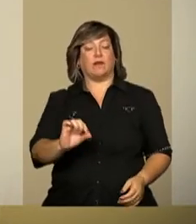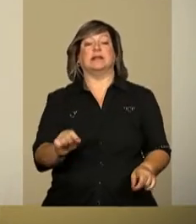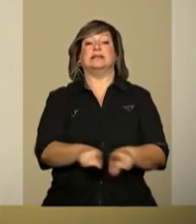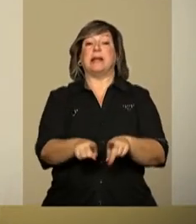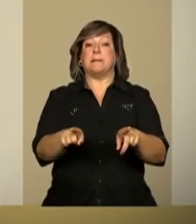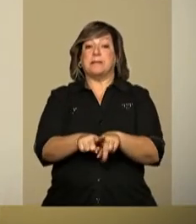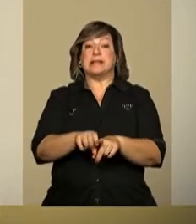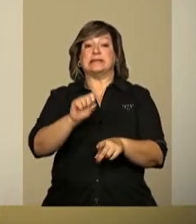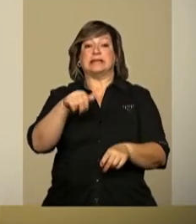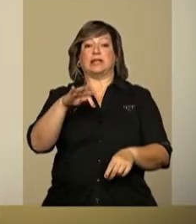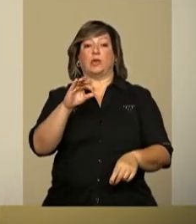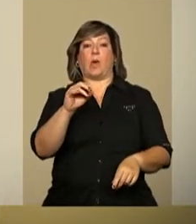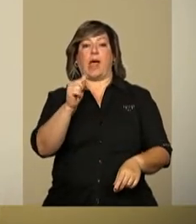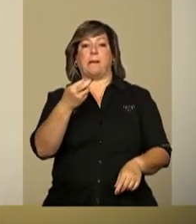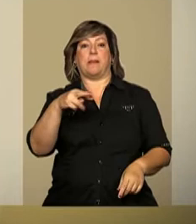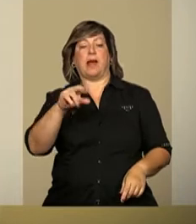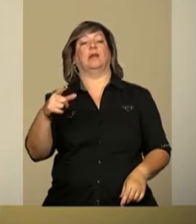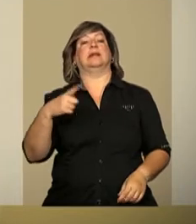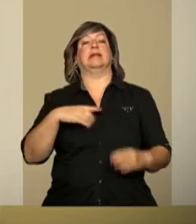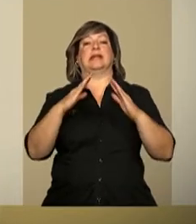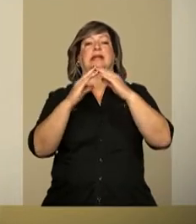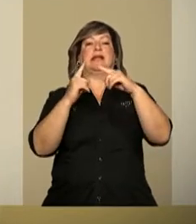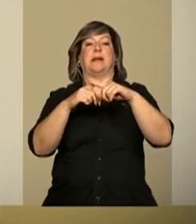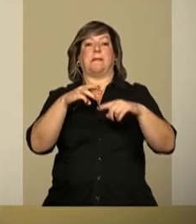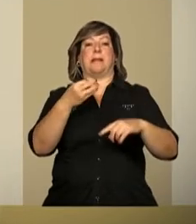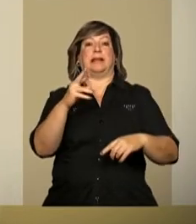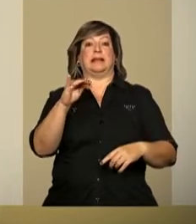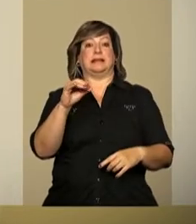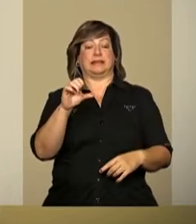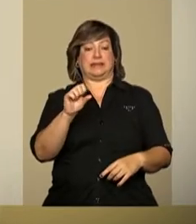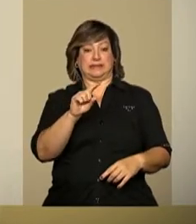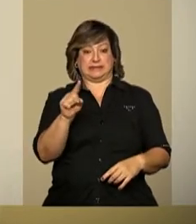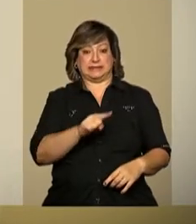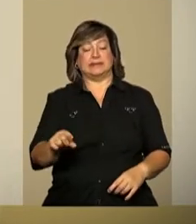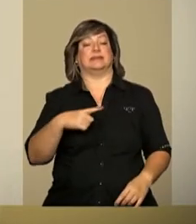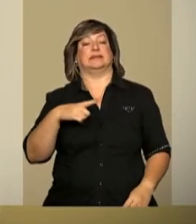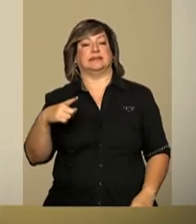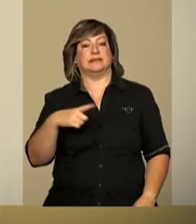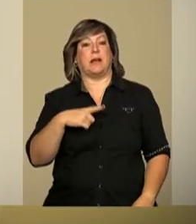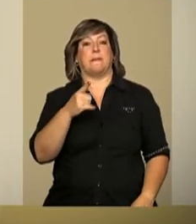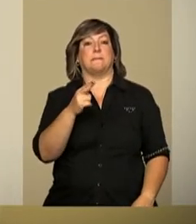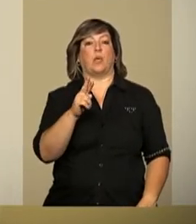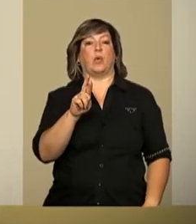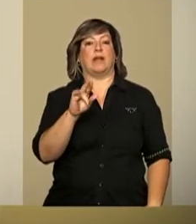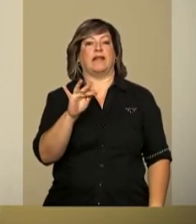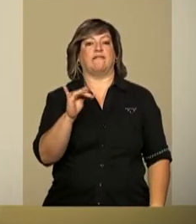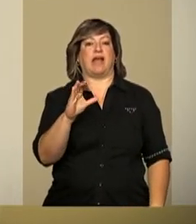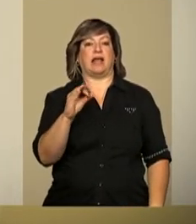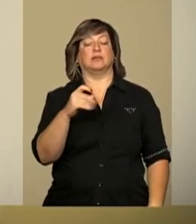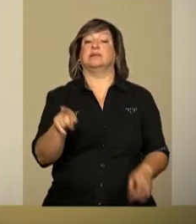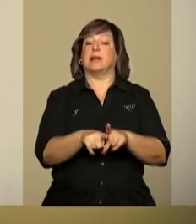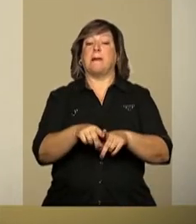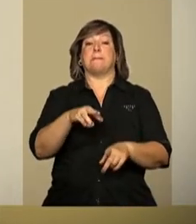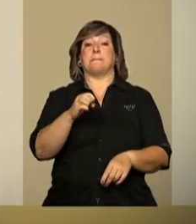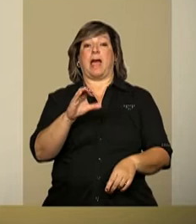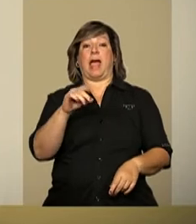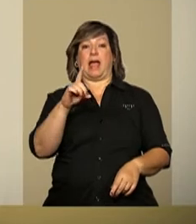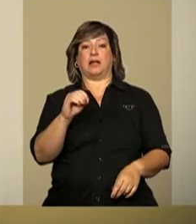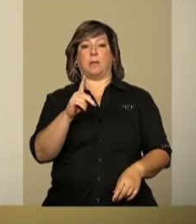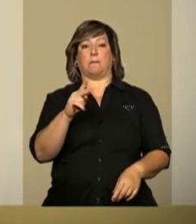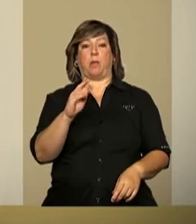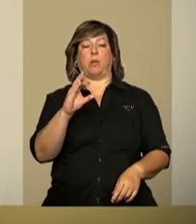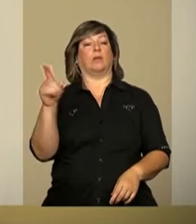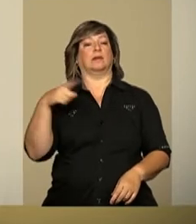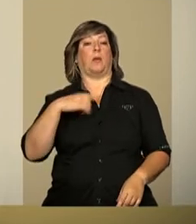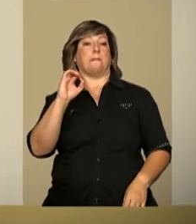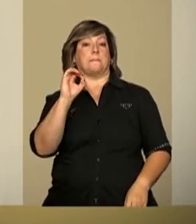em Santo a igreja matriz de Nossa Senhora da Purificação vamos recuperar ainda o Mercado Público de Porto Alegre no